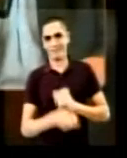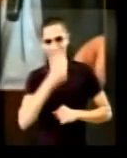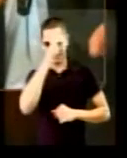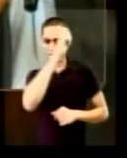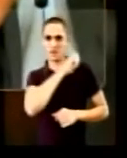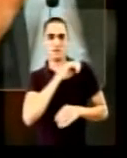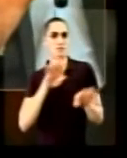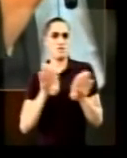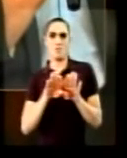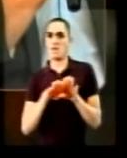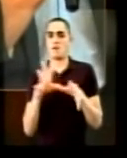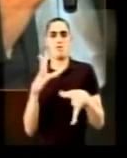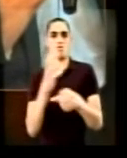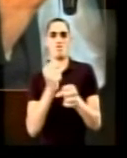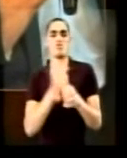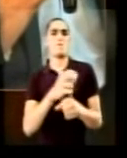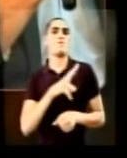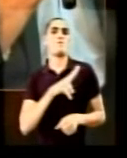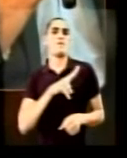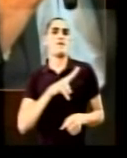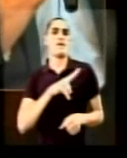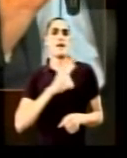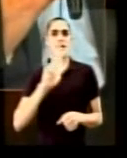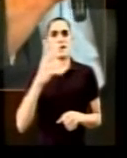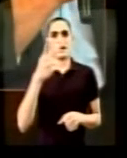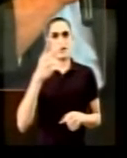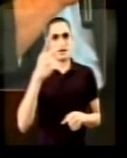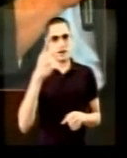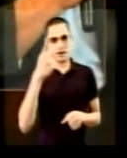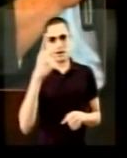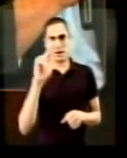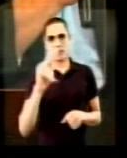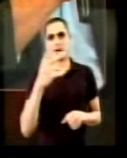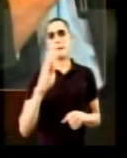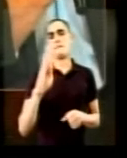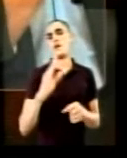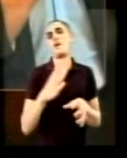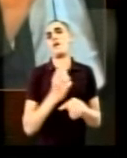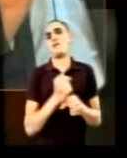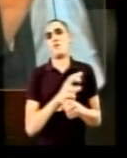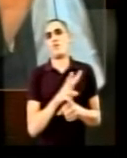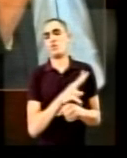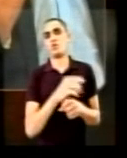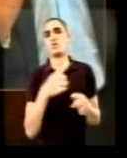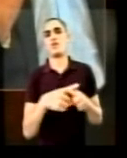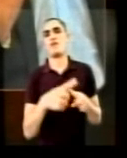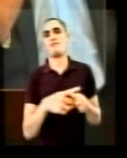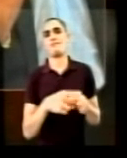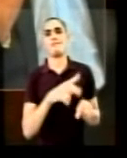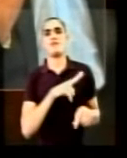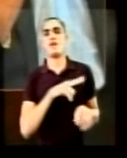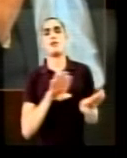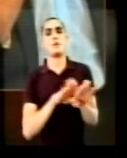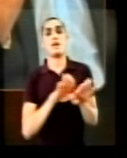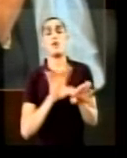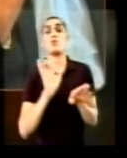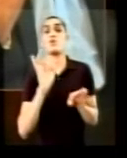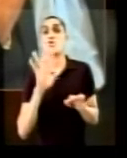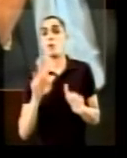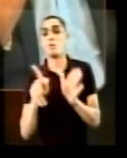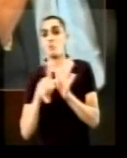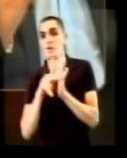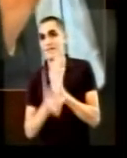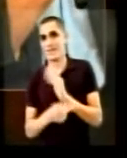base. Então, a ocupação, como vocês verem, eu não vou colocar daqui para trás, porque estava acima de